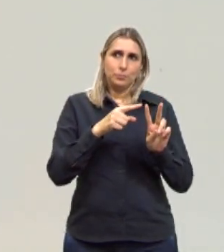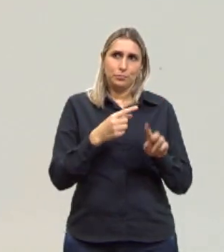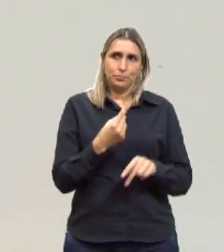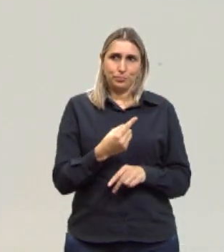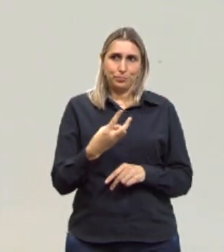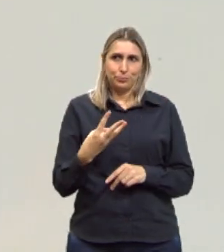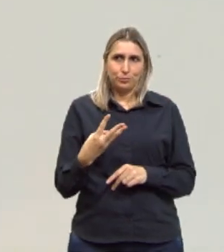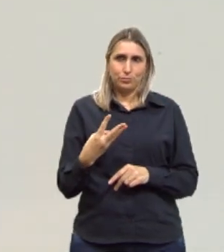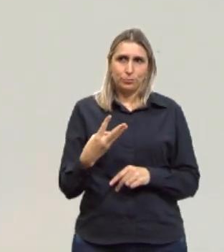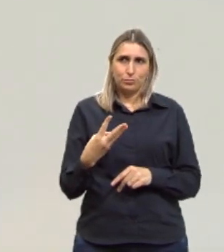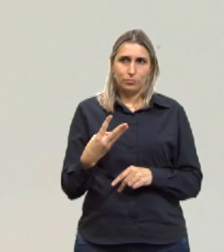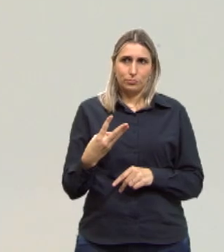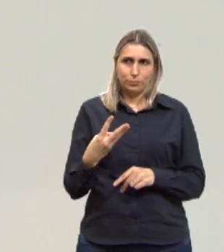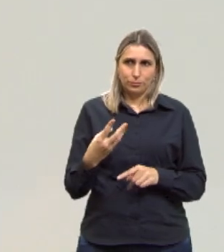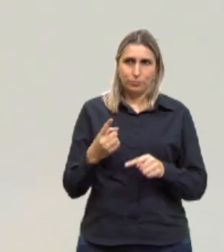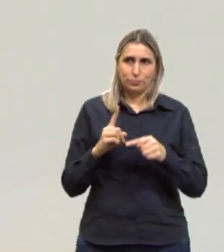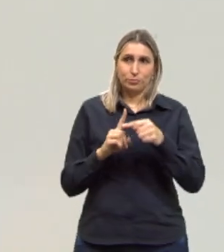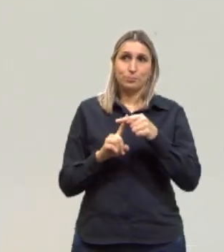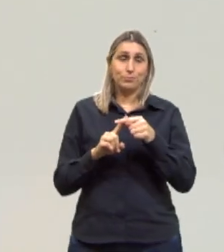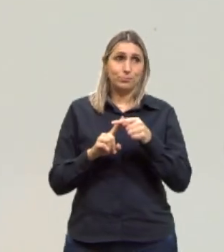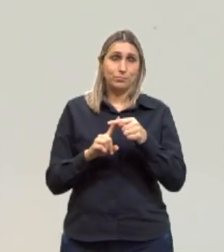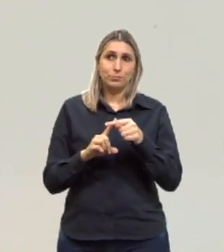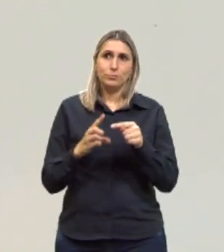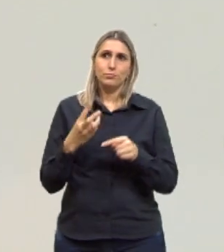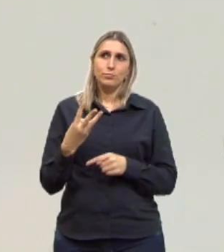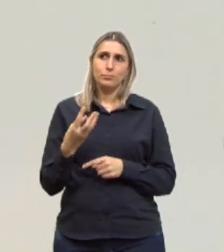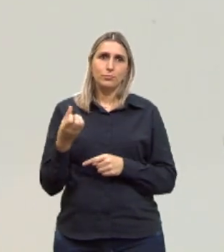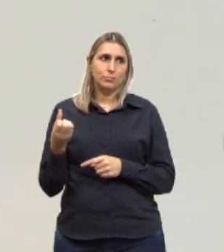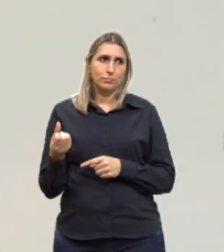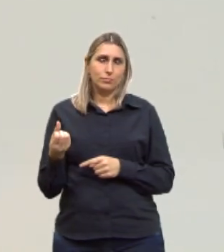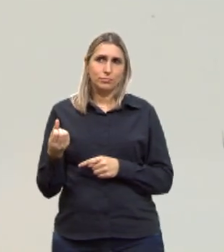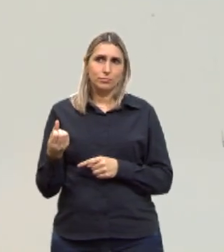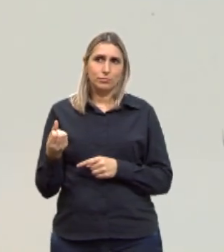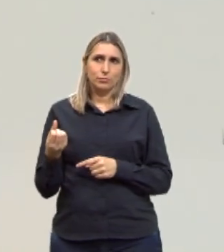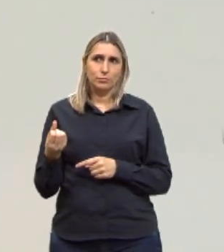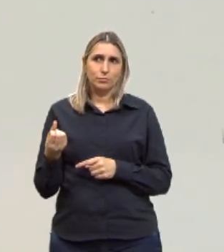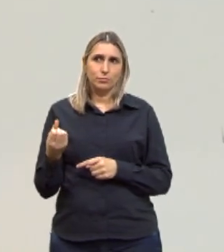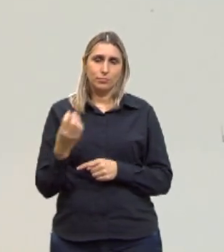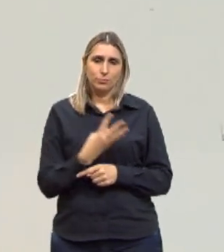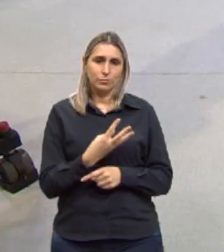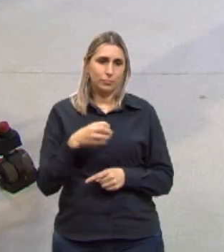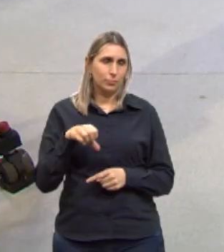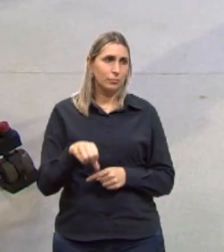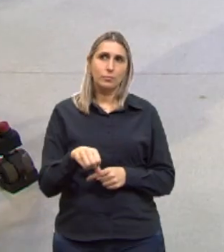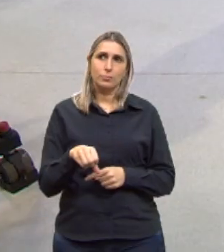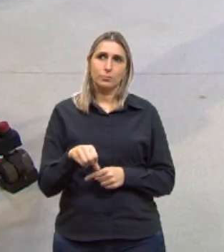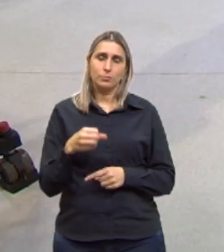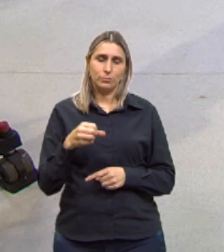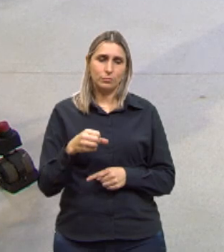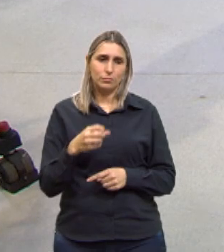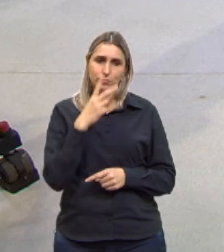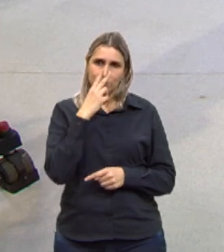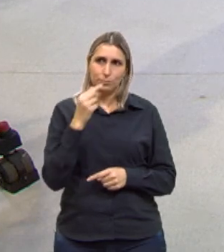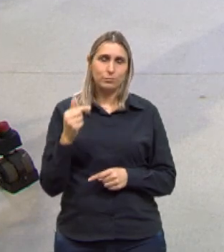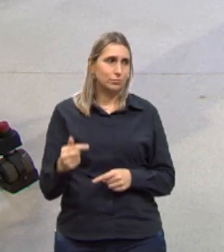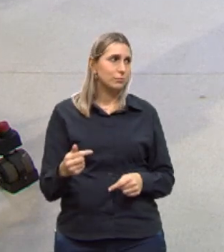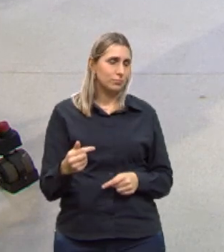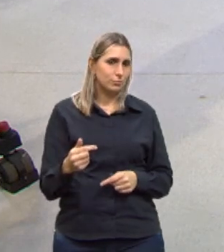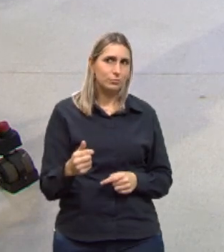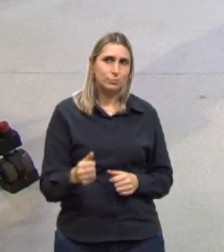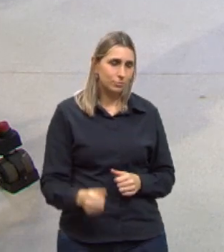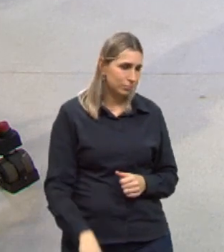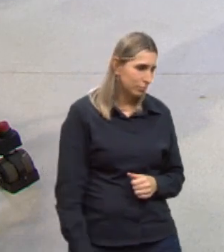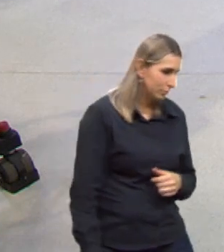12, 13. 13 mais 36, 49. 49 é igual a 7, a